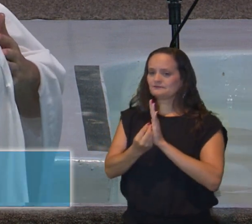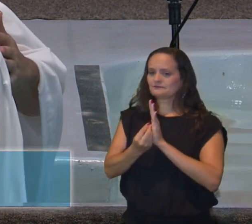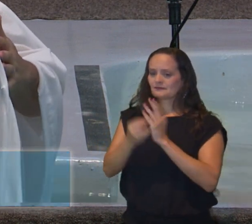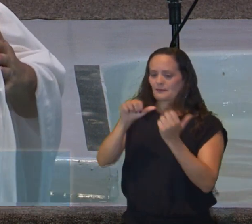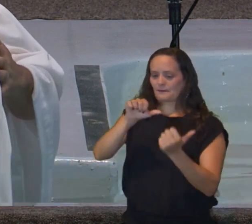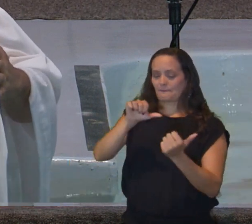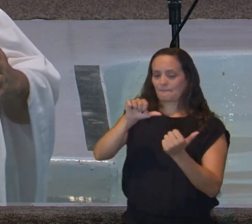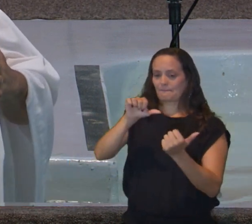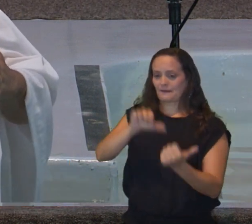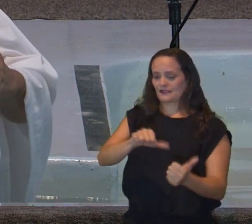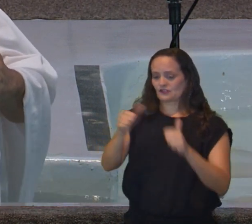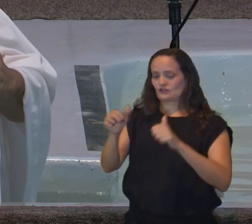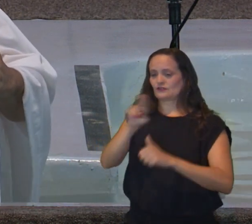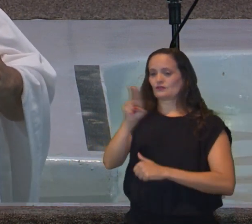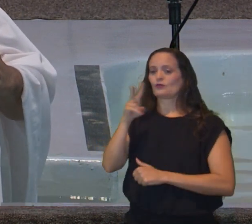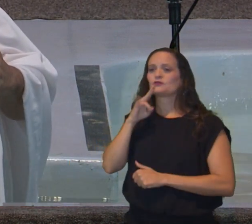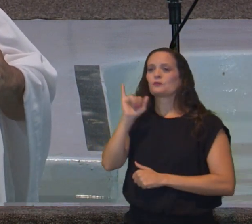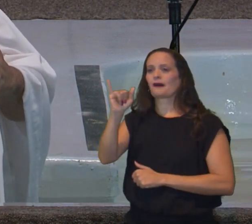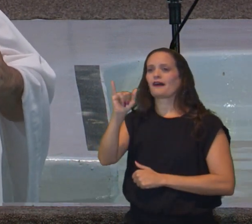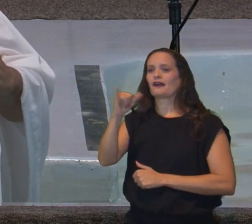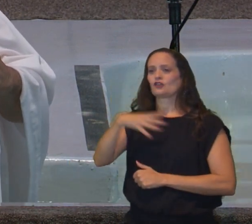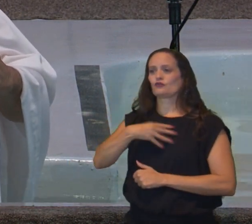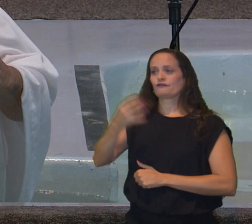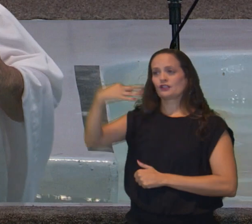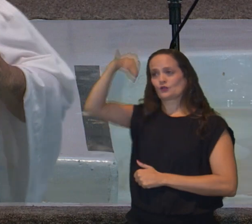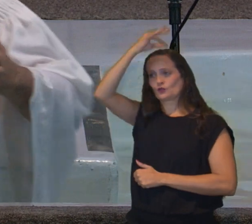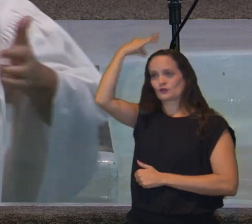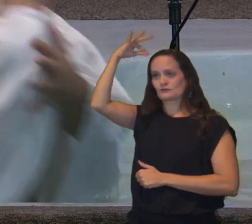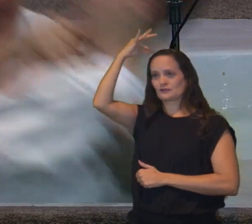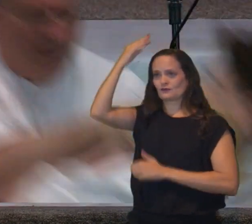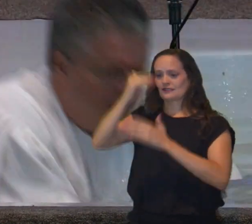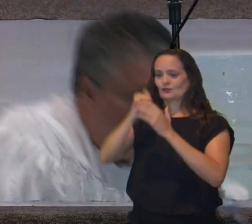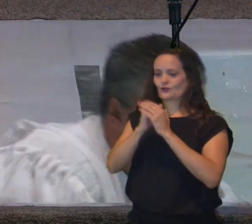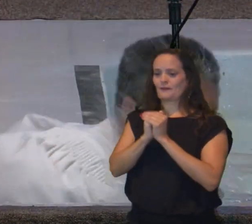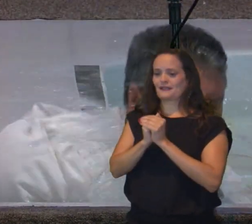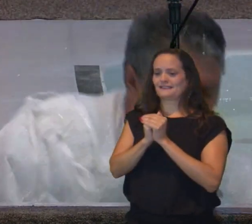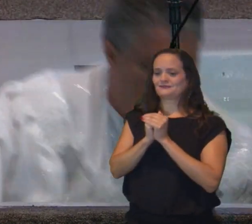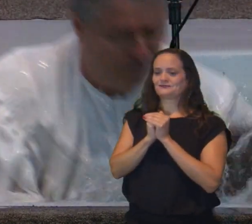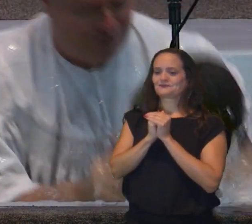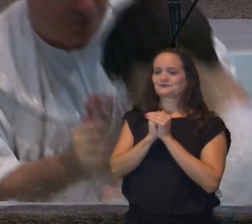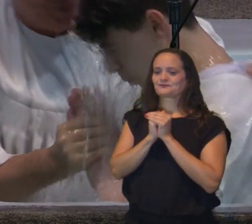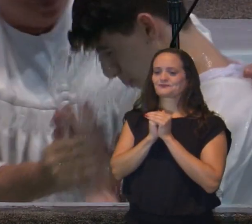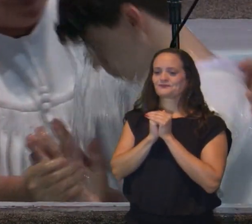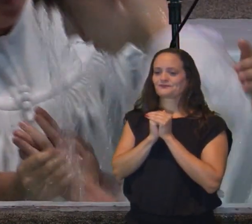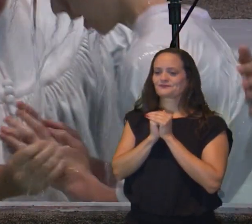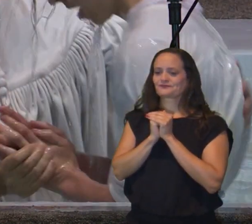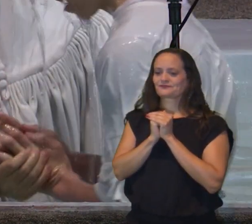nome do Pai, do Filho e do Espírito Santo. Amém.